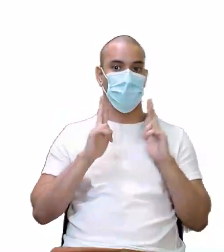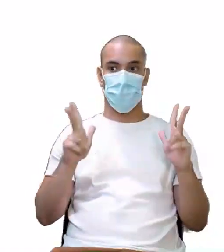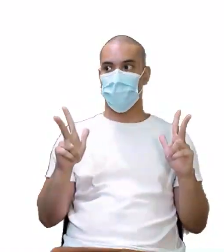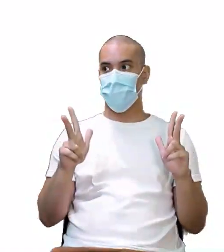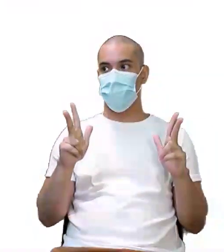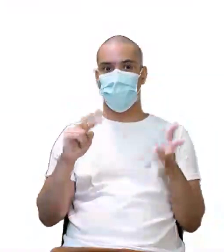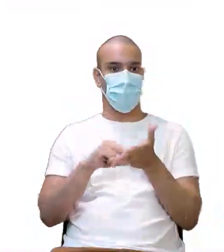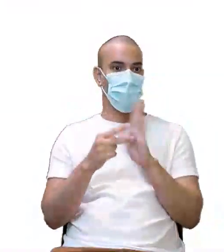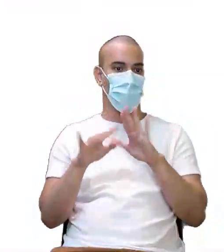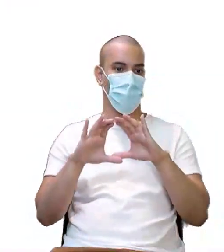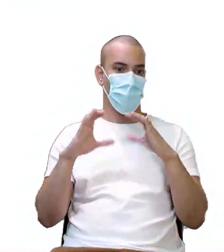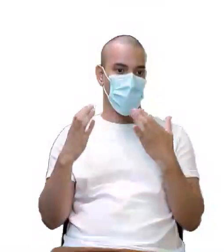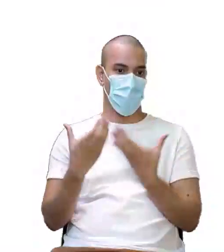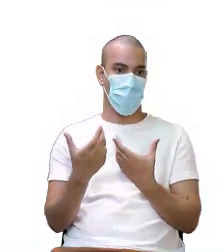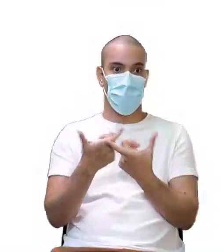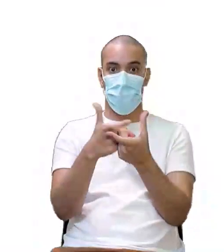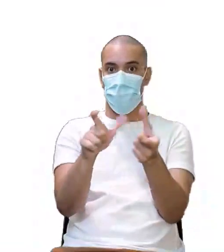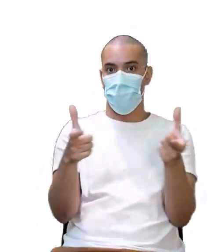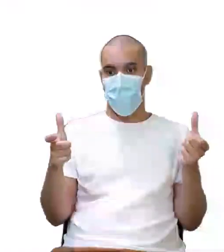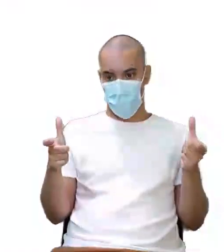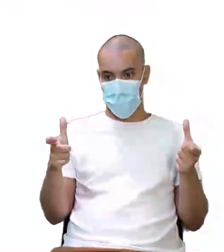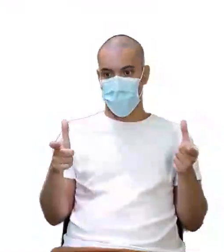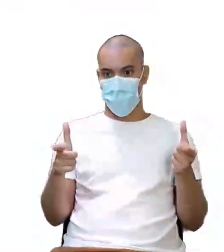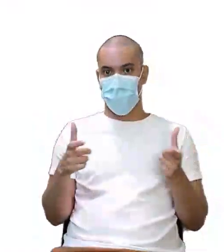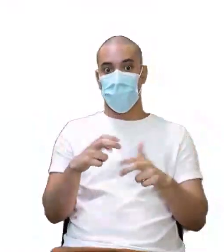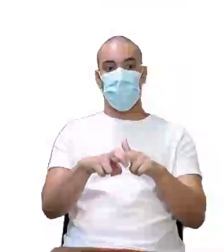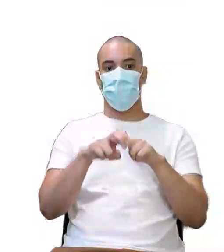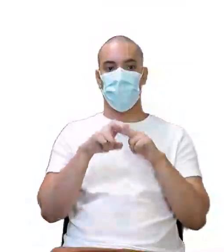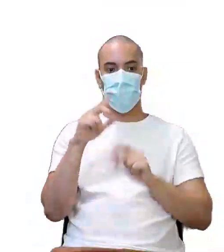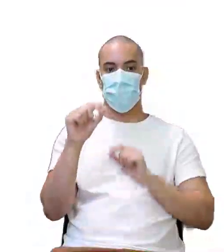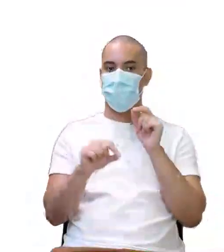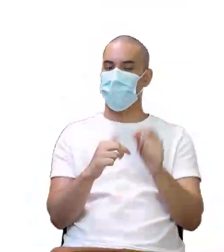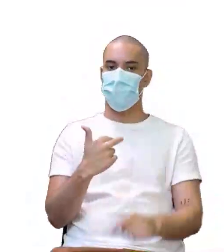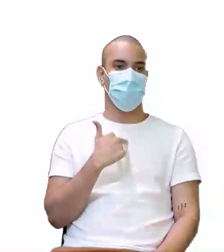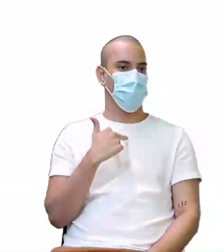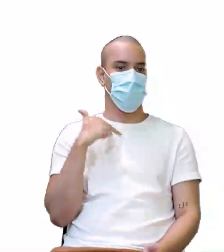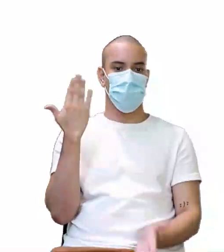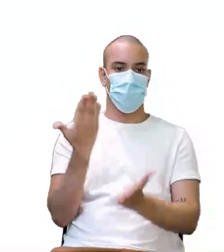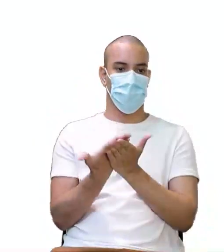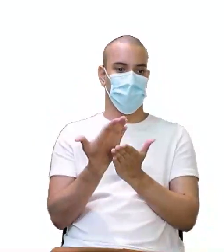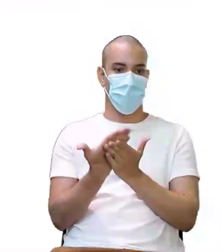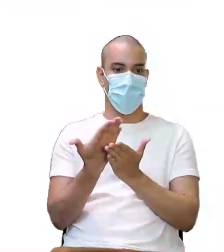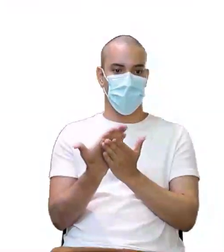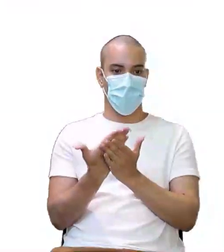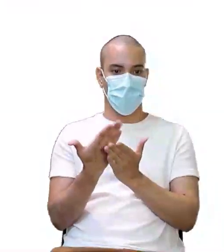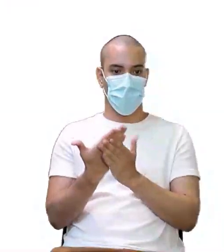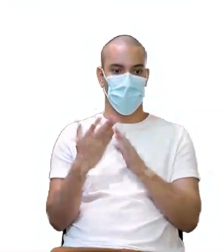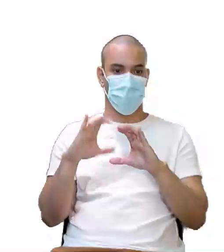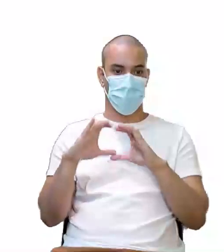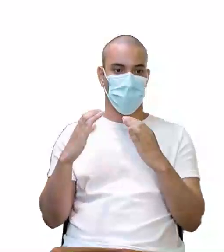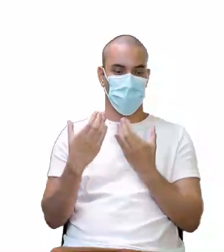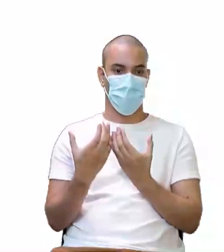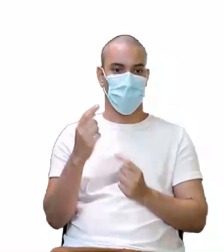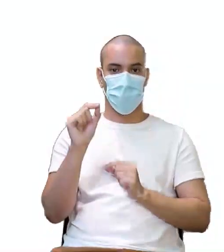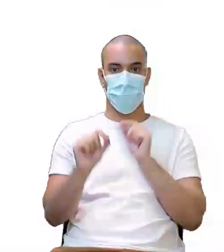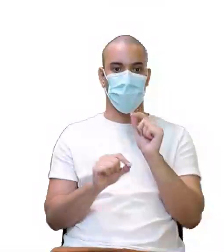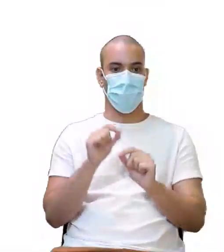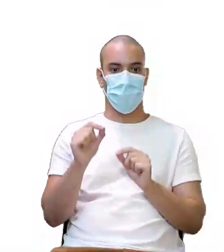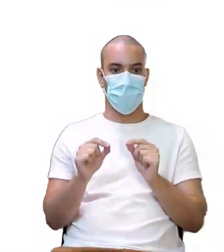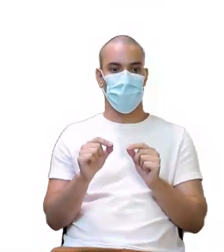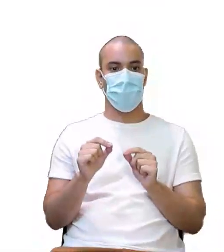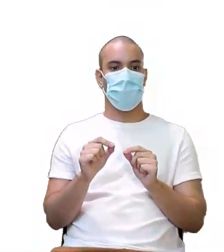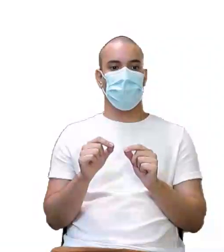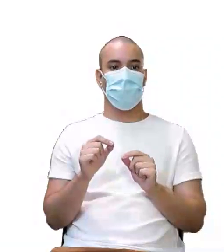uma comunidade, é algo mais amplo. Então, eu não vou estudar em uma comunidade a autoecologia.